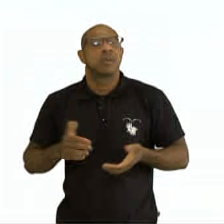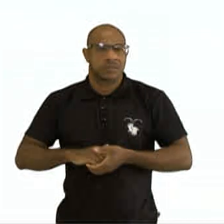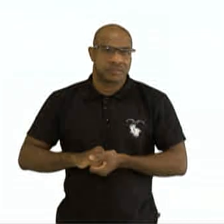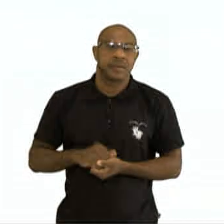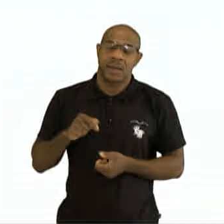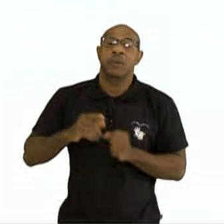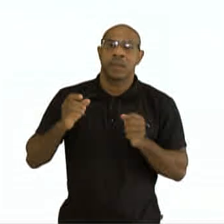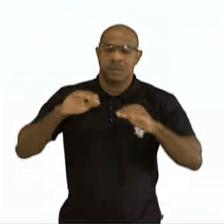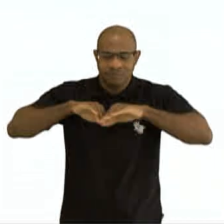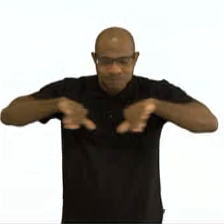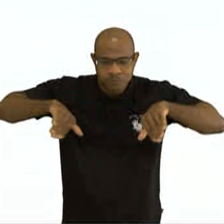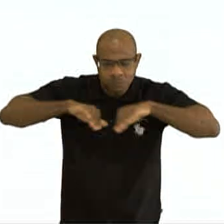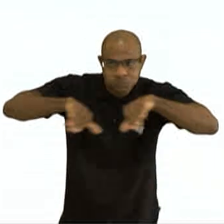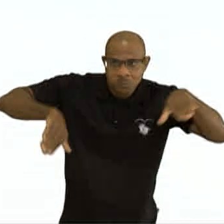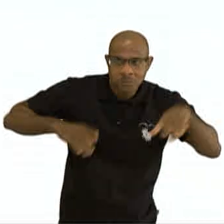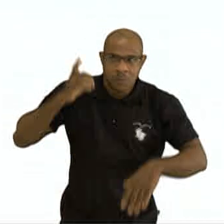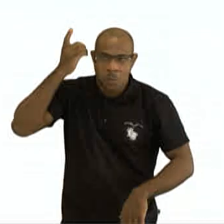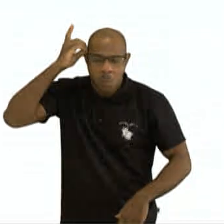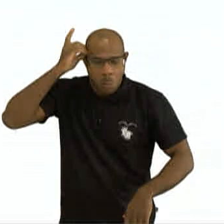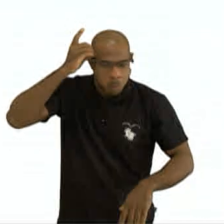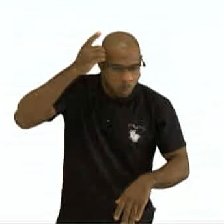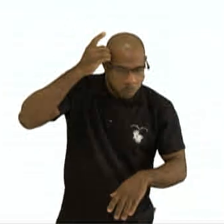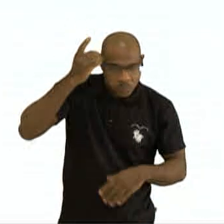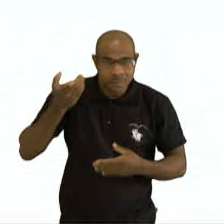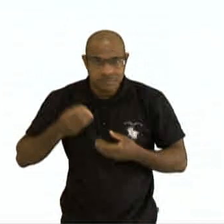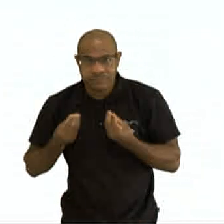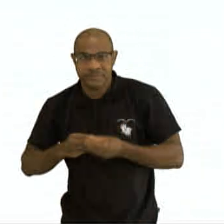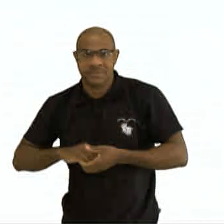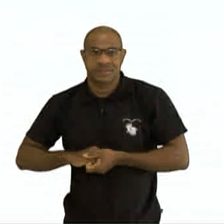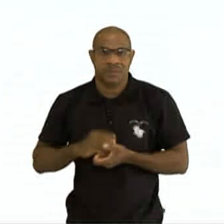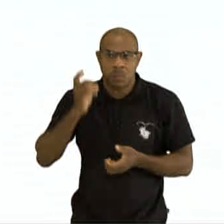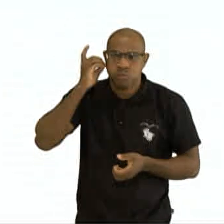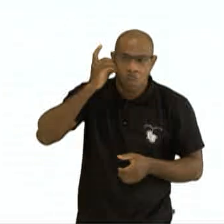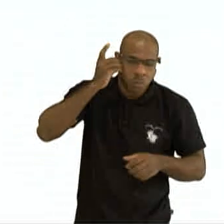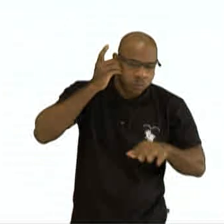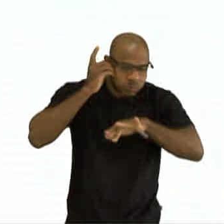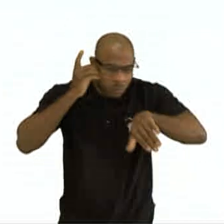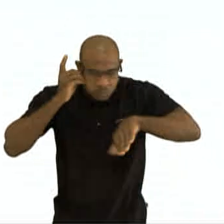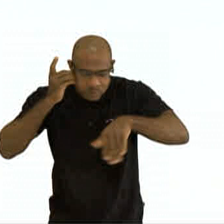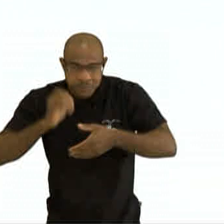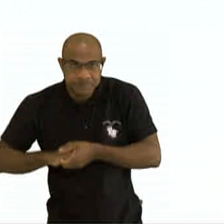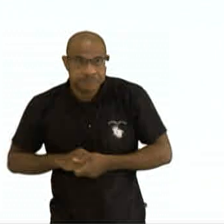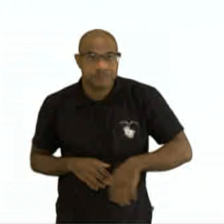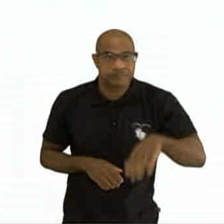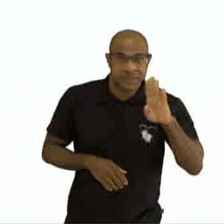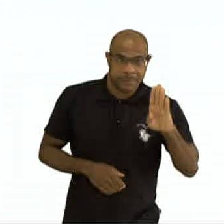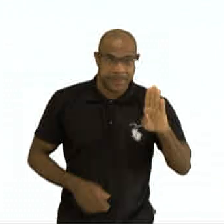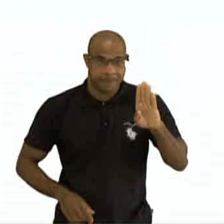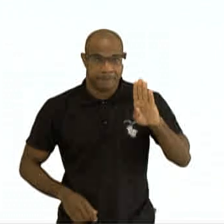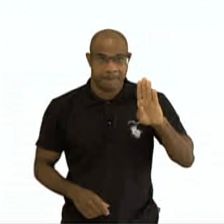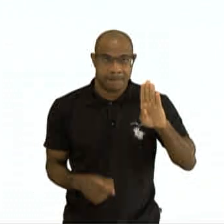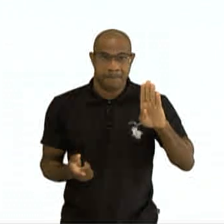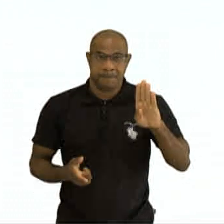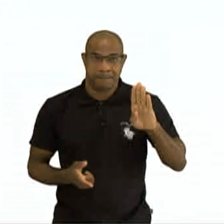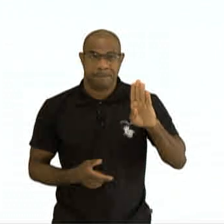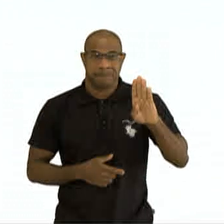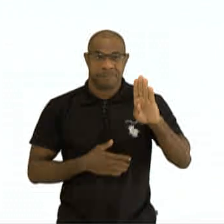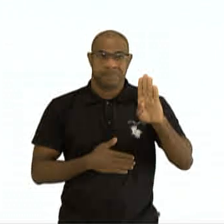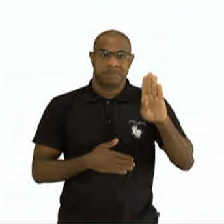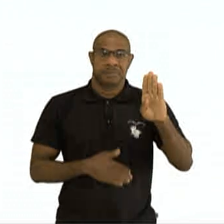sobre mergulho. Letra B, mark what the company offers. As alternativas aqui, pessoal, que vocês deveriam marcar